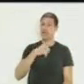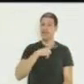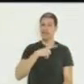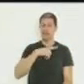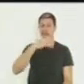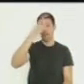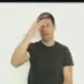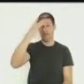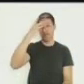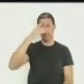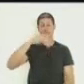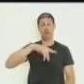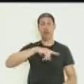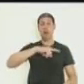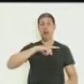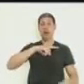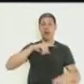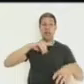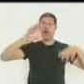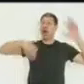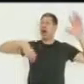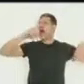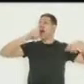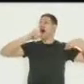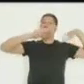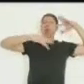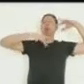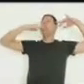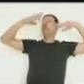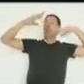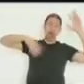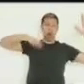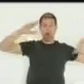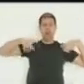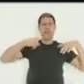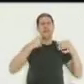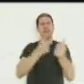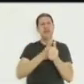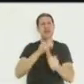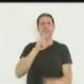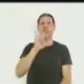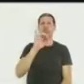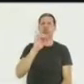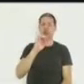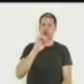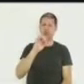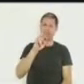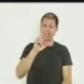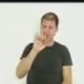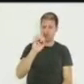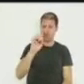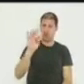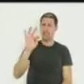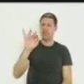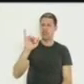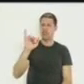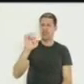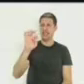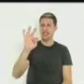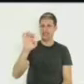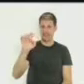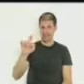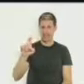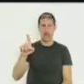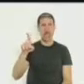braço do Rio Tietê, ali no Rio Tietê, o Rui era o primeiro que estava nos esperando ali no Rio